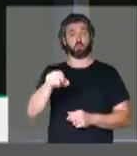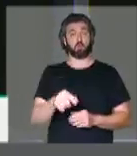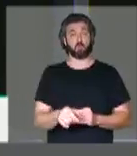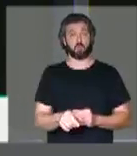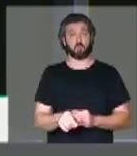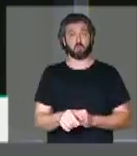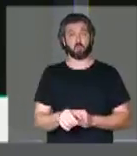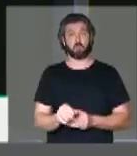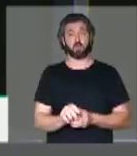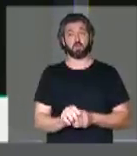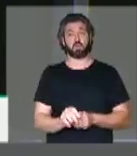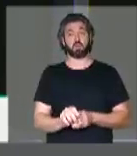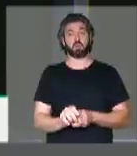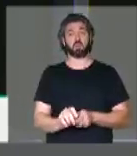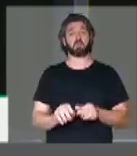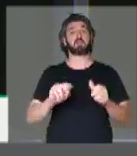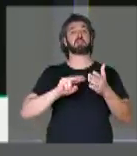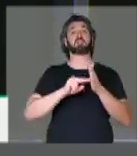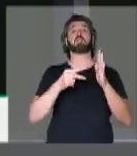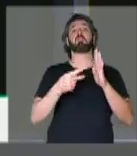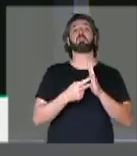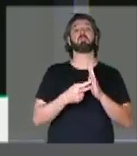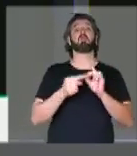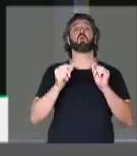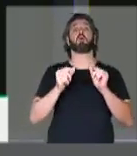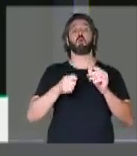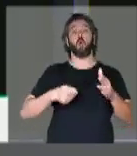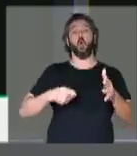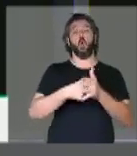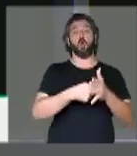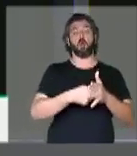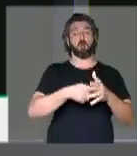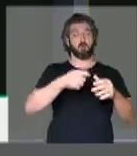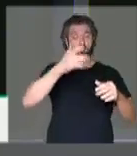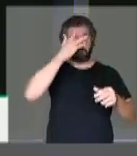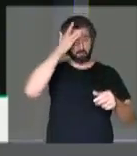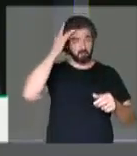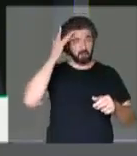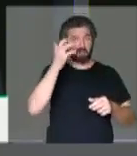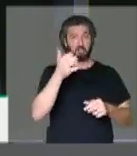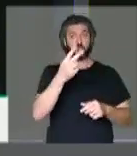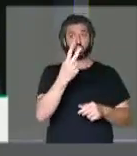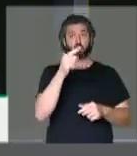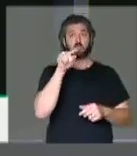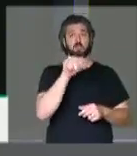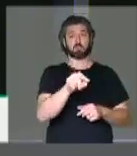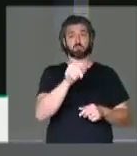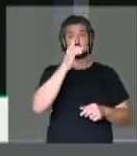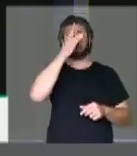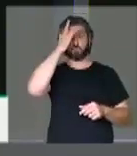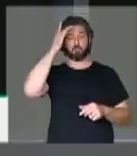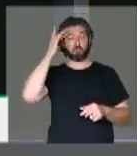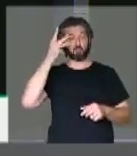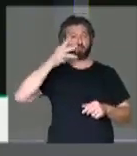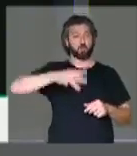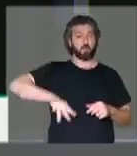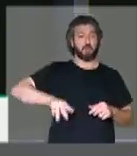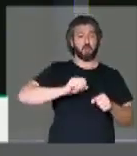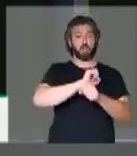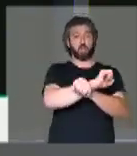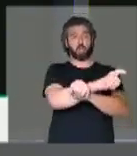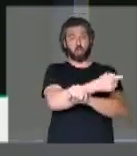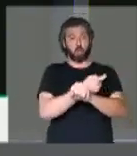isso representa o deslocamento forçado de mais de 2 mil maranhenses